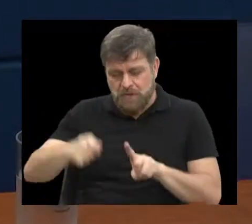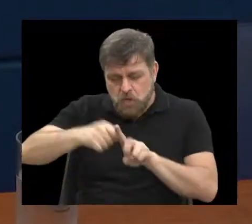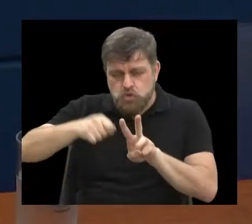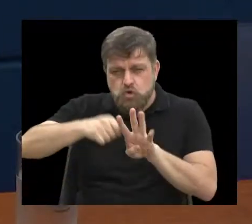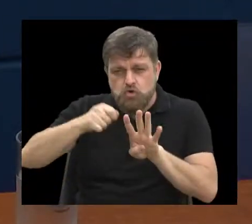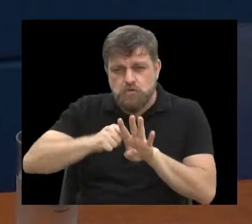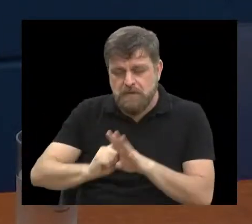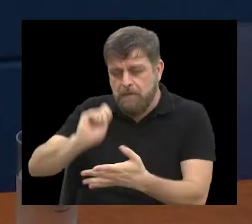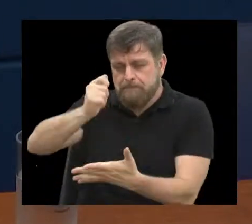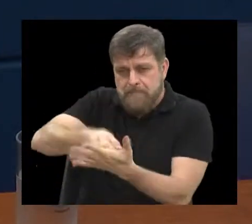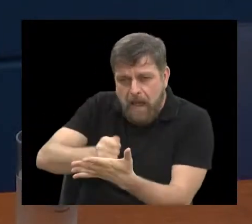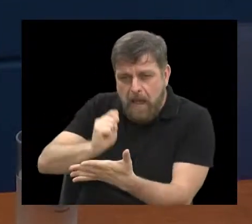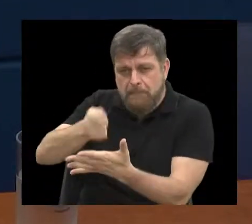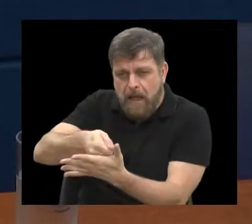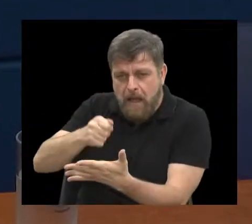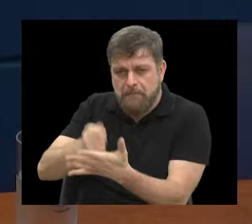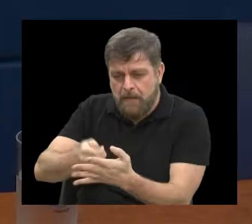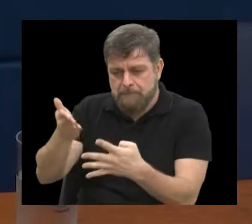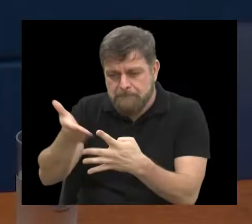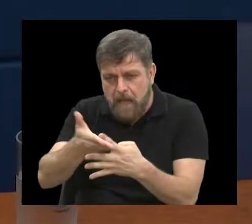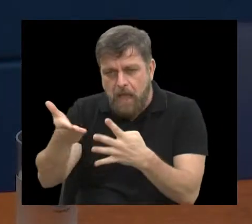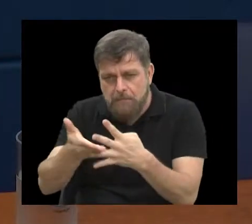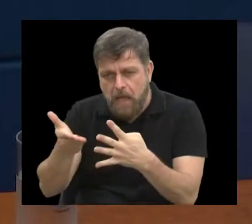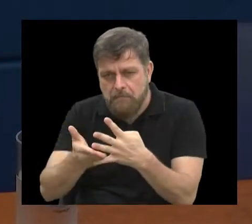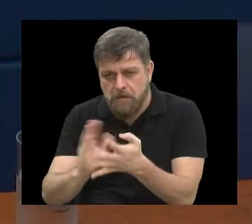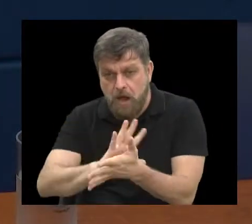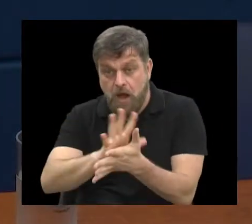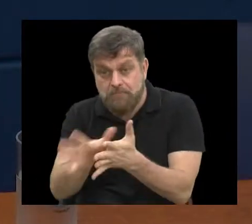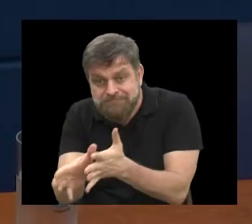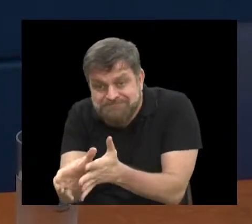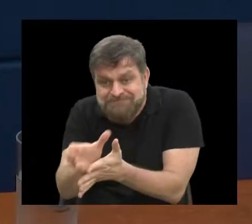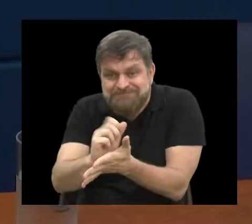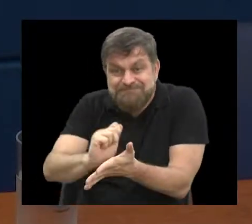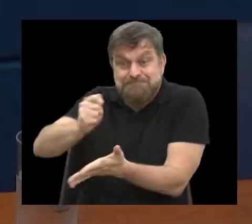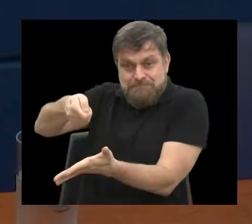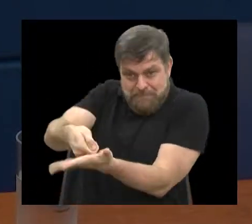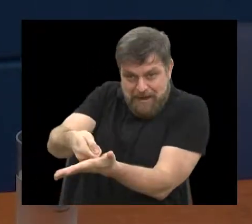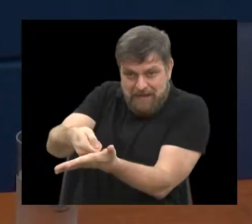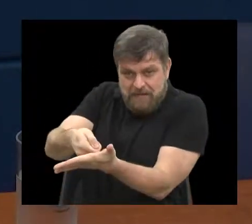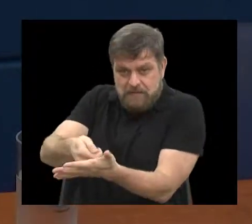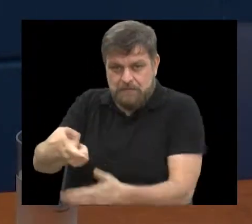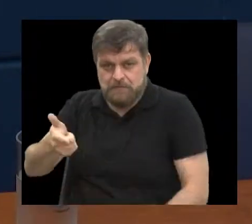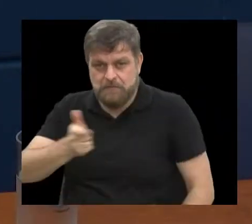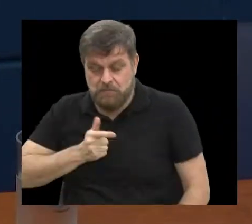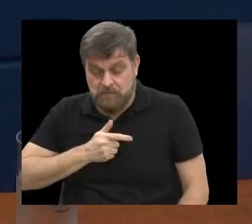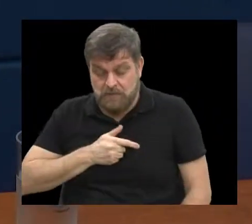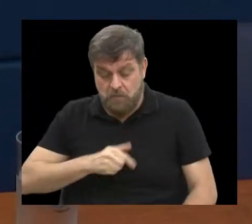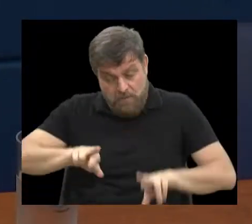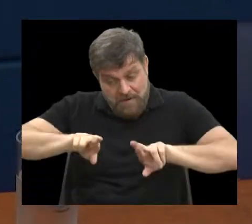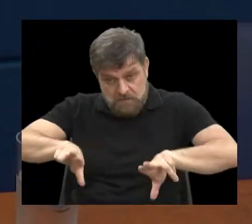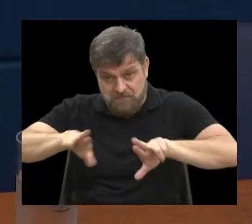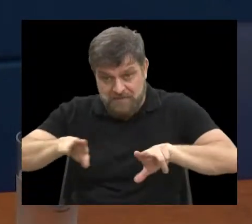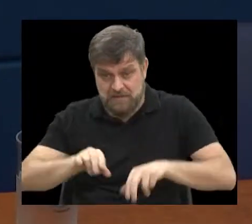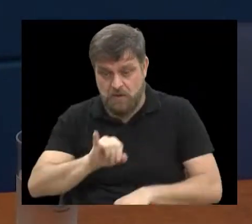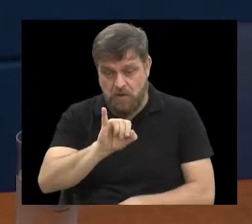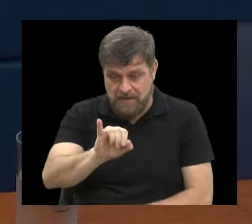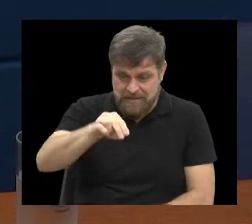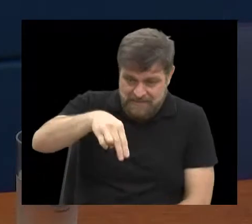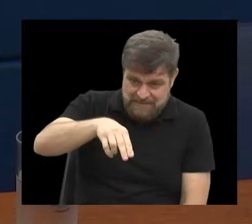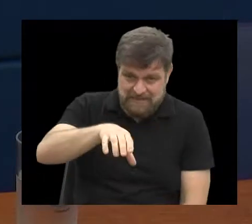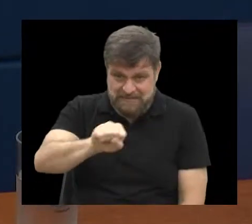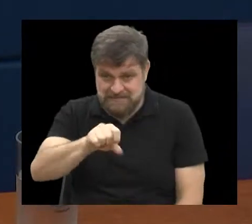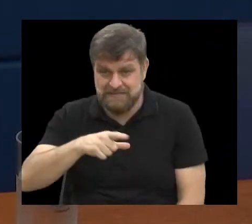contribuição. Então, a gente tem que ficar atento a essa diferença, né? Tudo é operacionalizado lá no INSS, tanto o